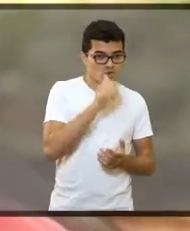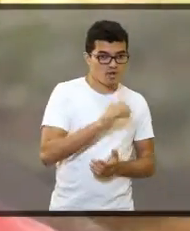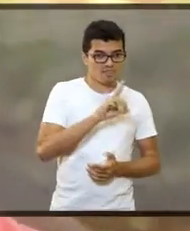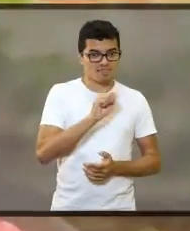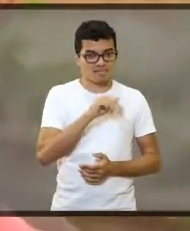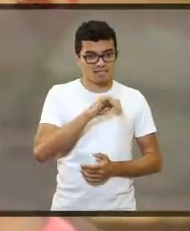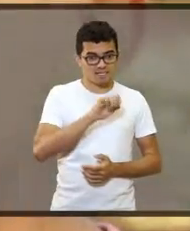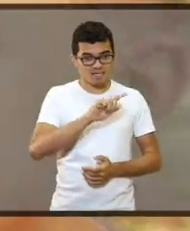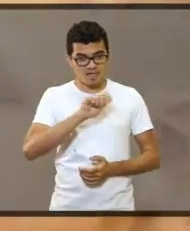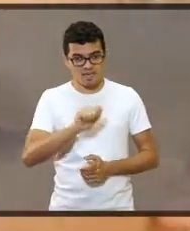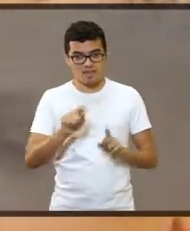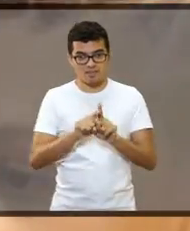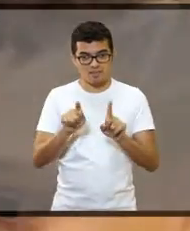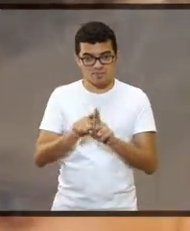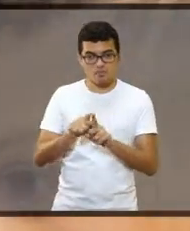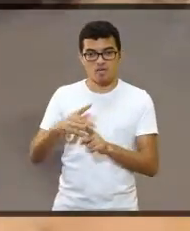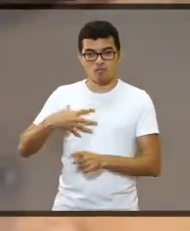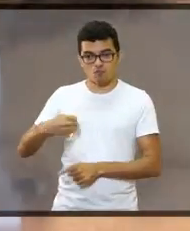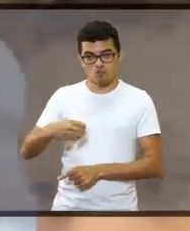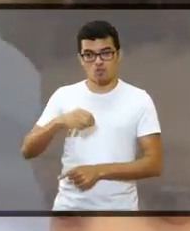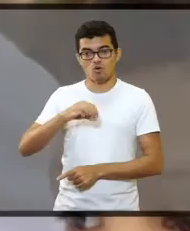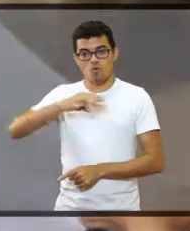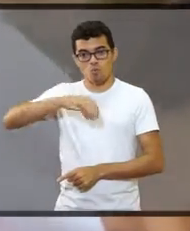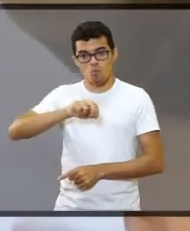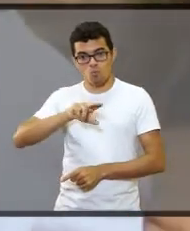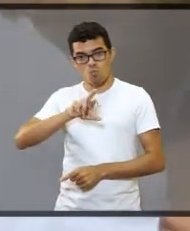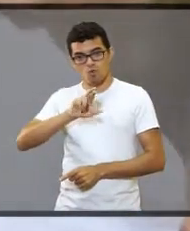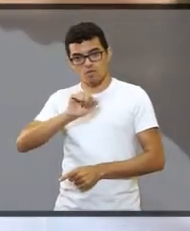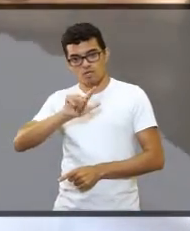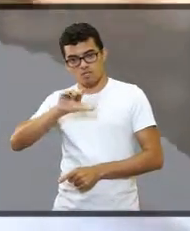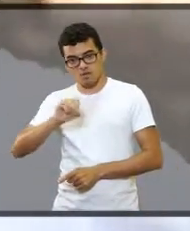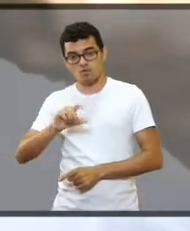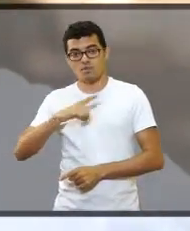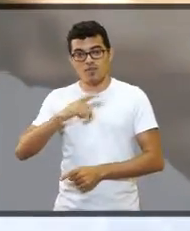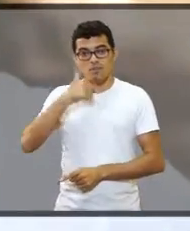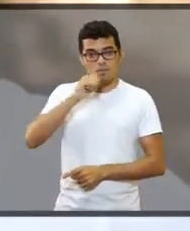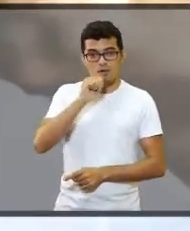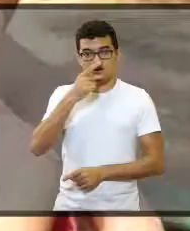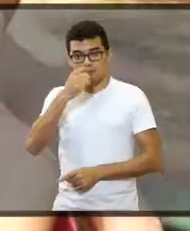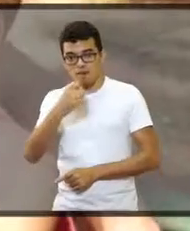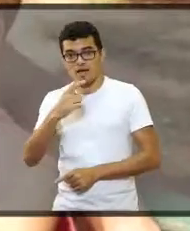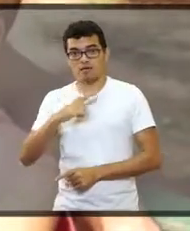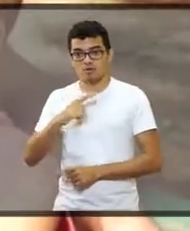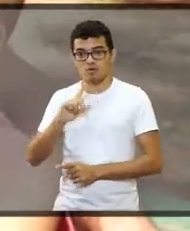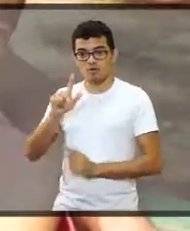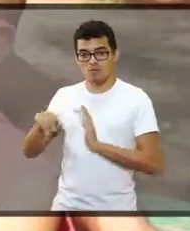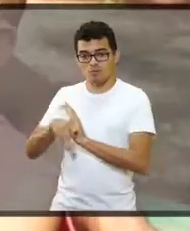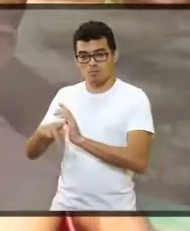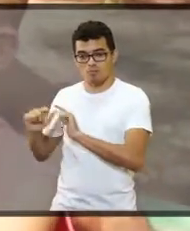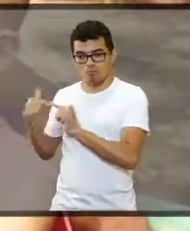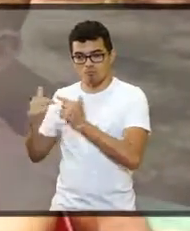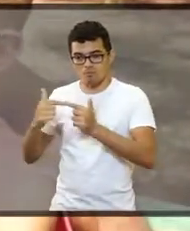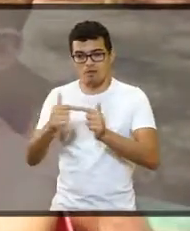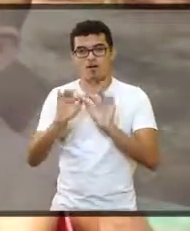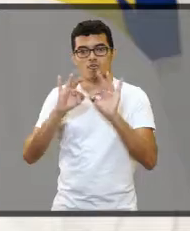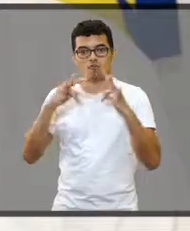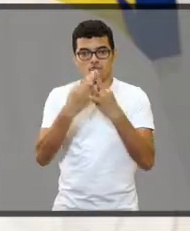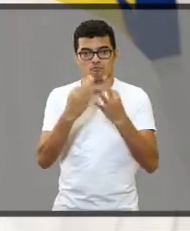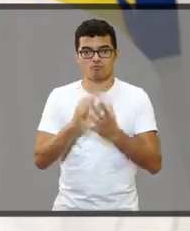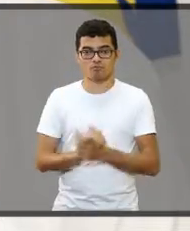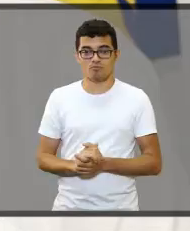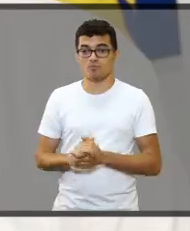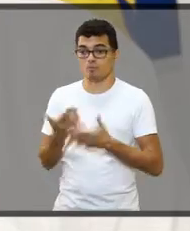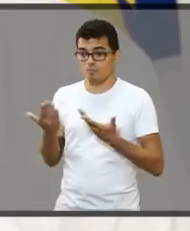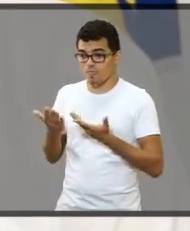do Murilo, o filho do seu Aderbal e da dona Olga, herdou dos exemplos da família.